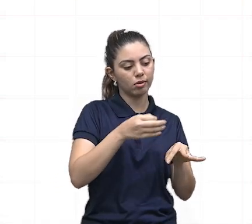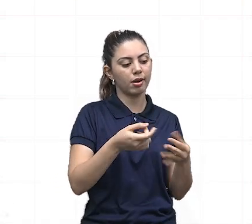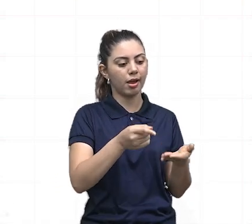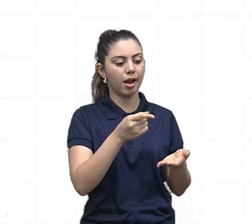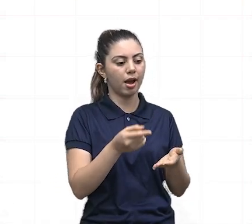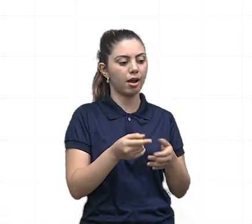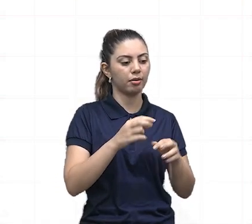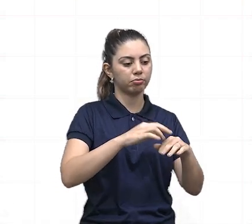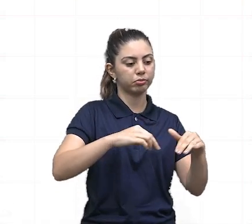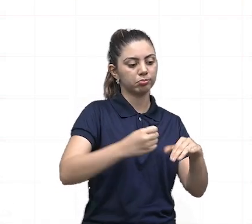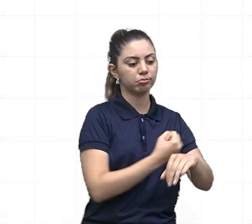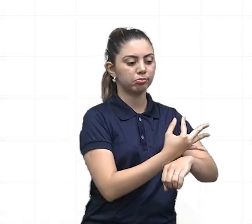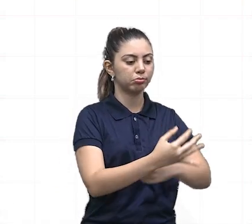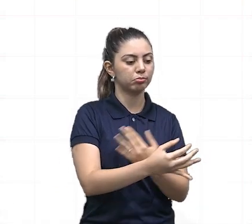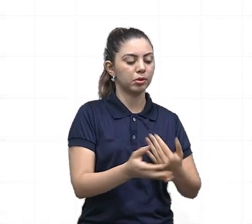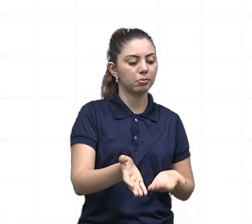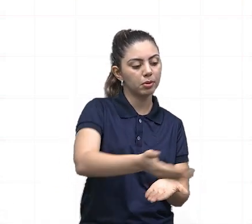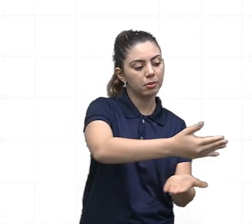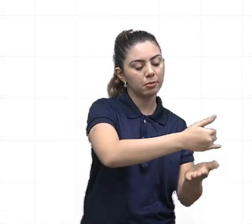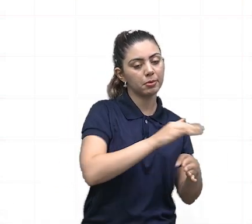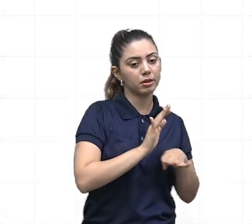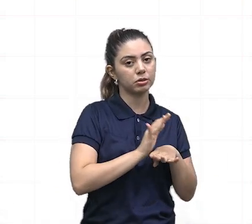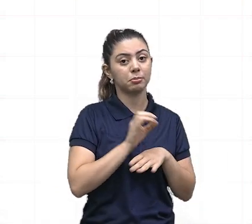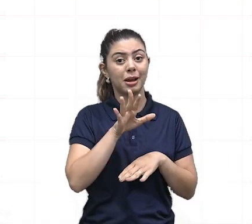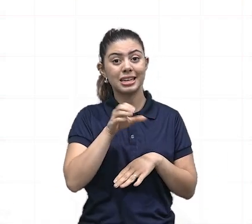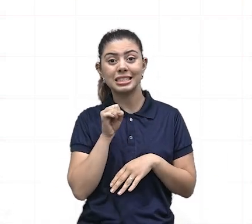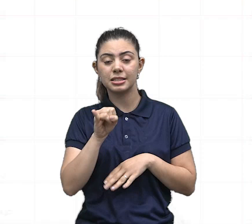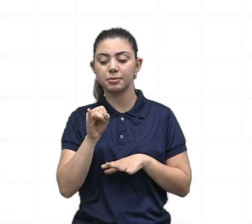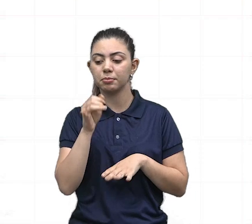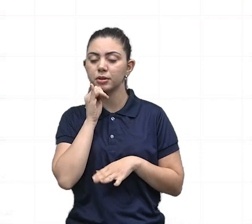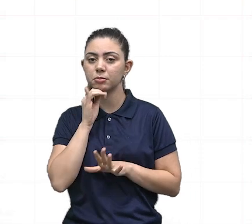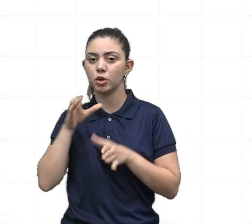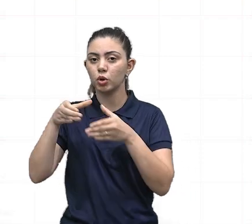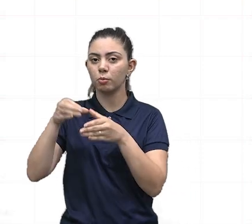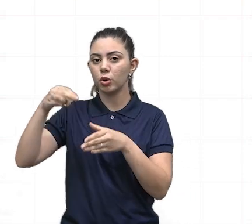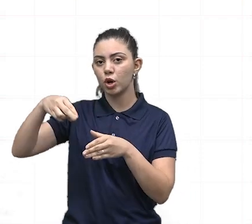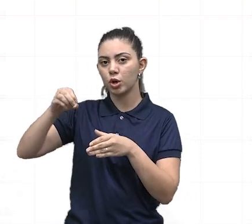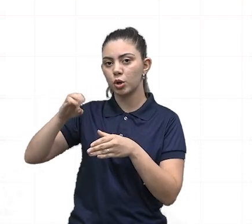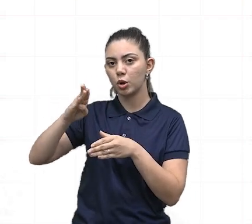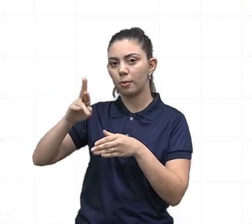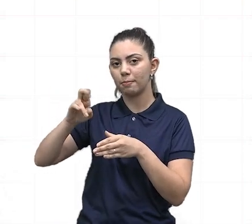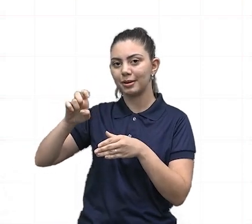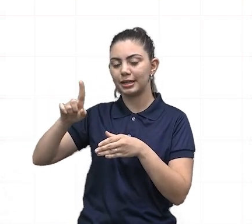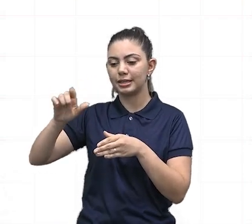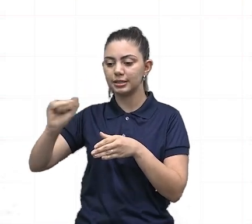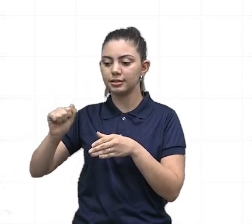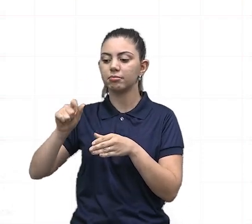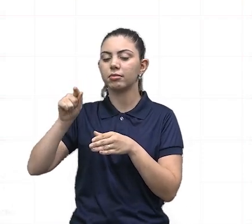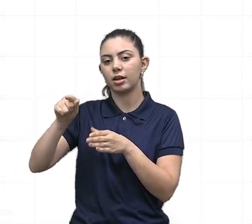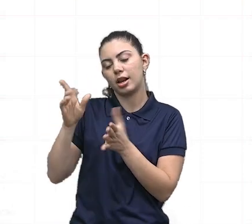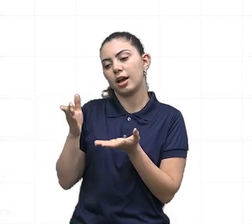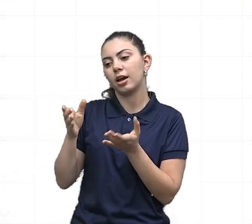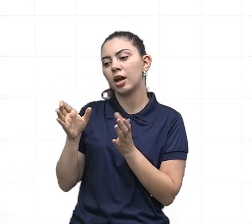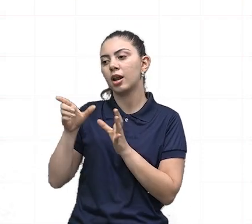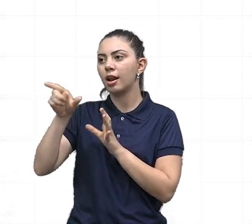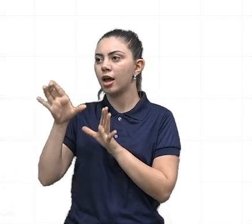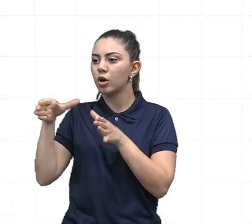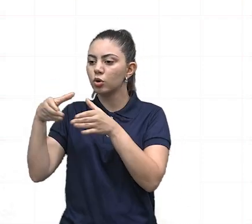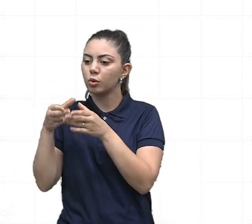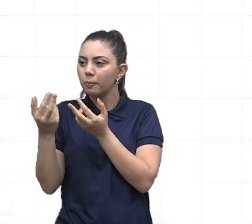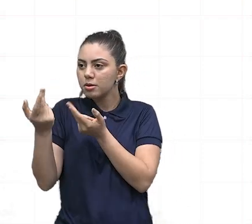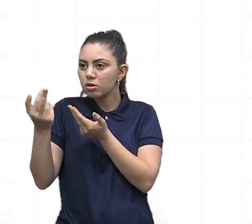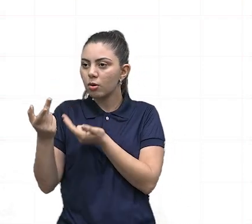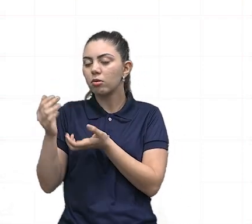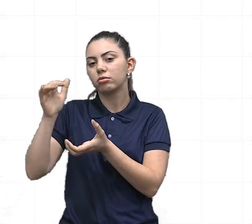colheitas. Se a mulher pertencesse à classe da nobreza, casava-se com um nobre de sua classe social. Por causa